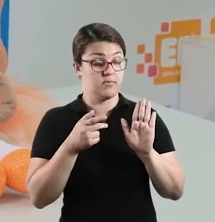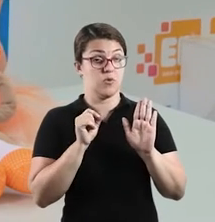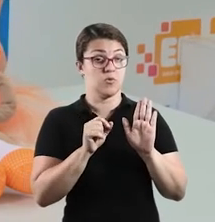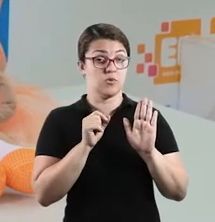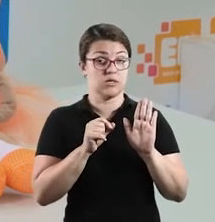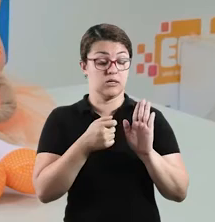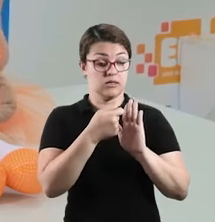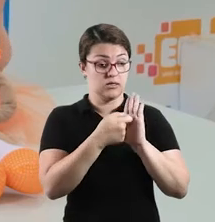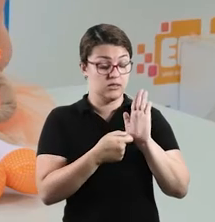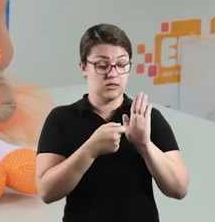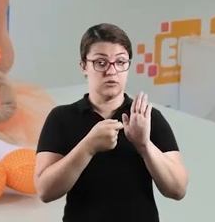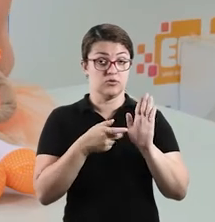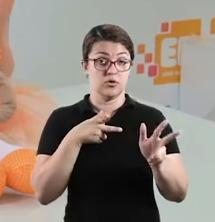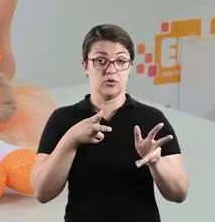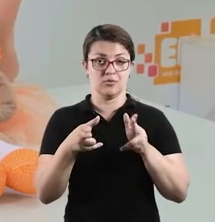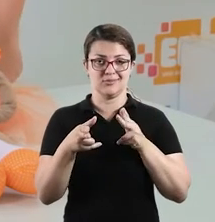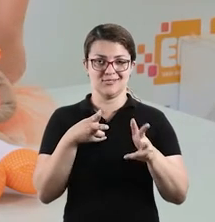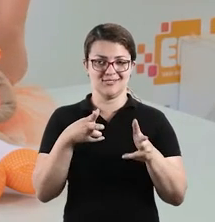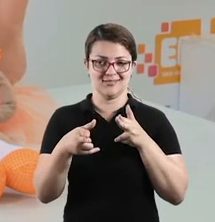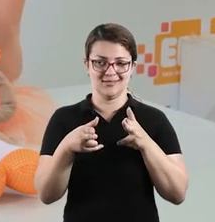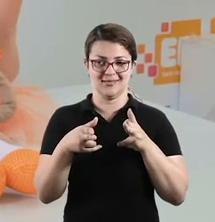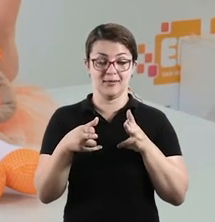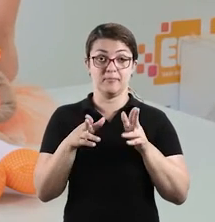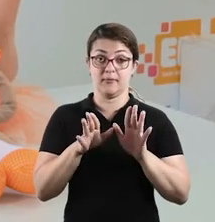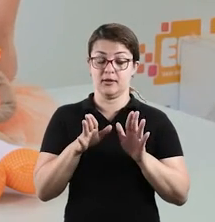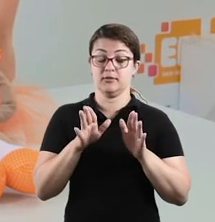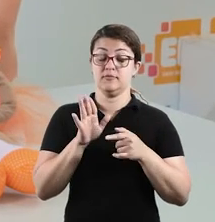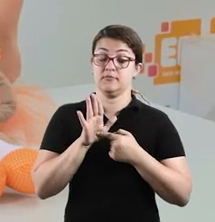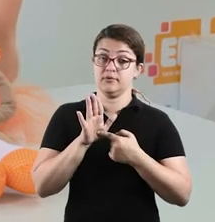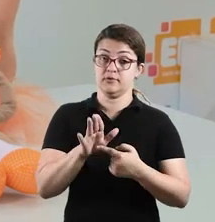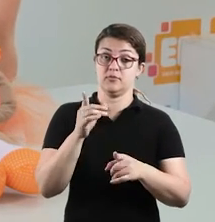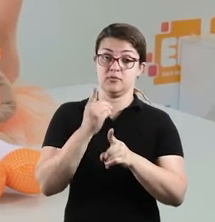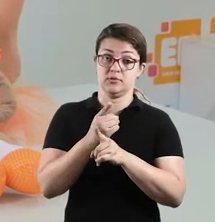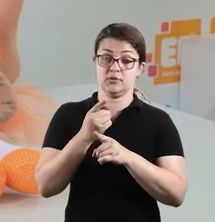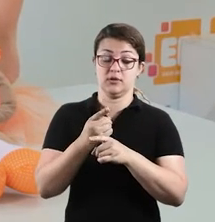casa, você vai encontrar essa matéria completa.